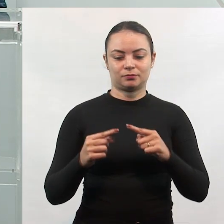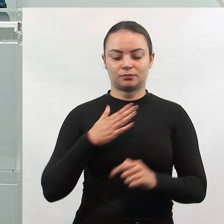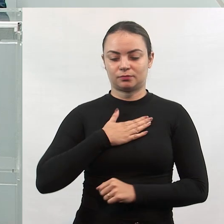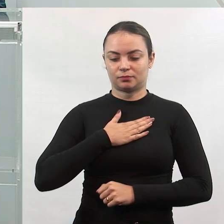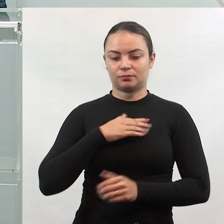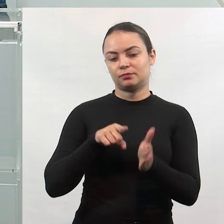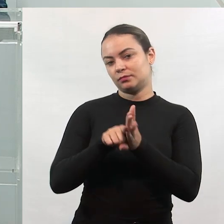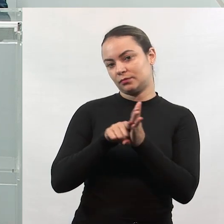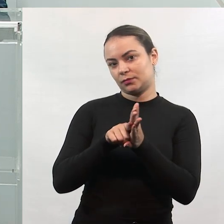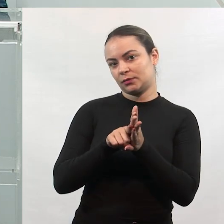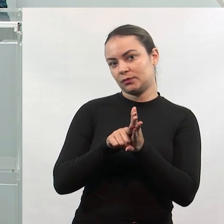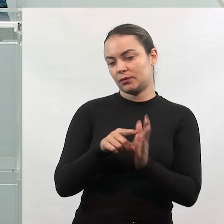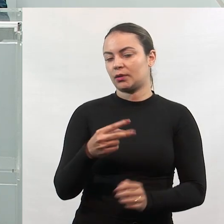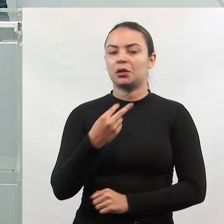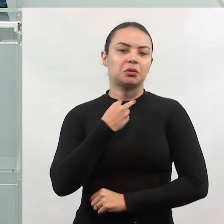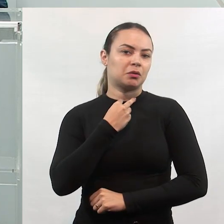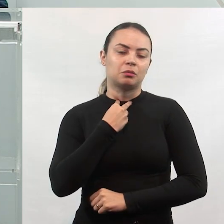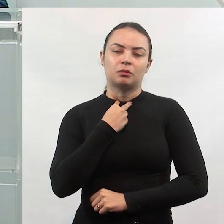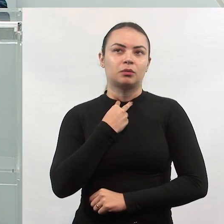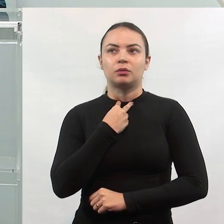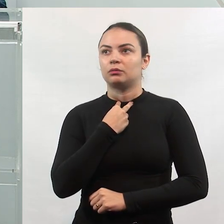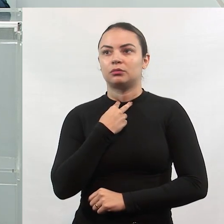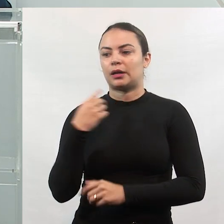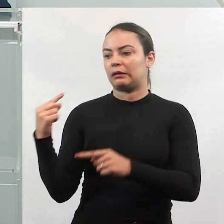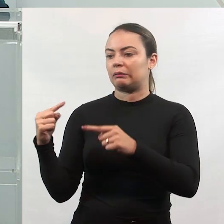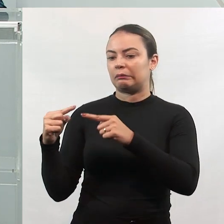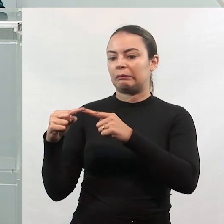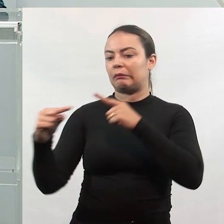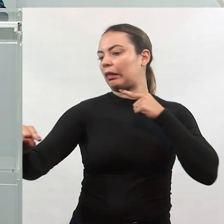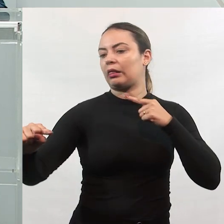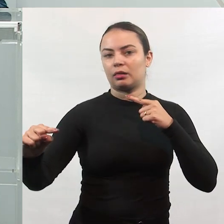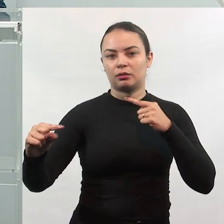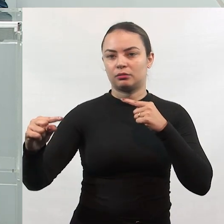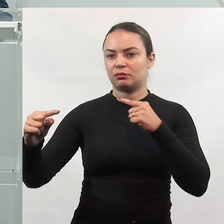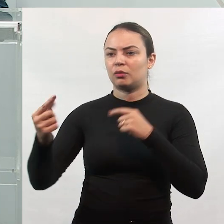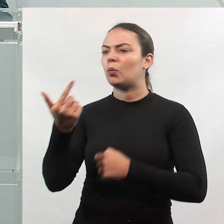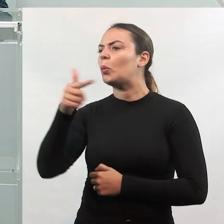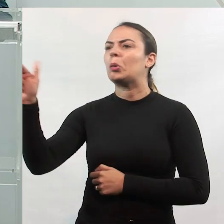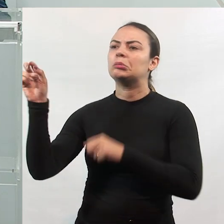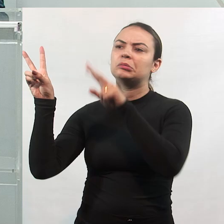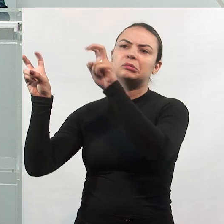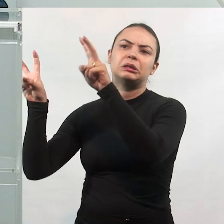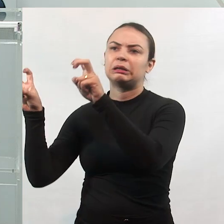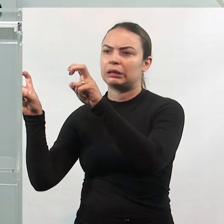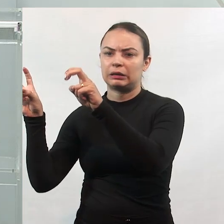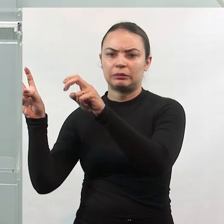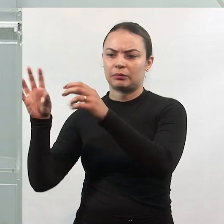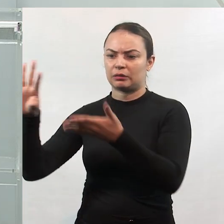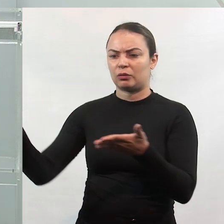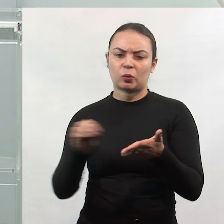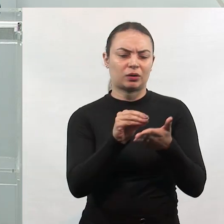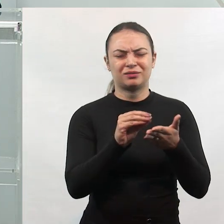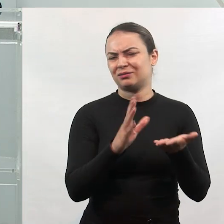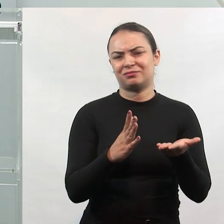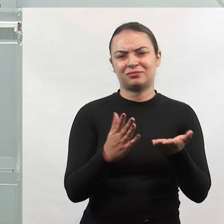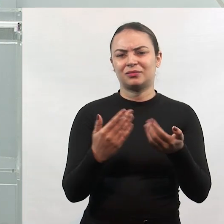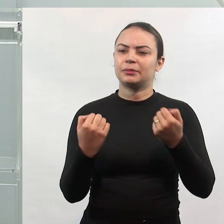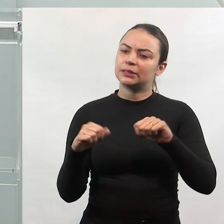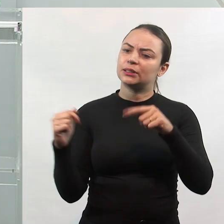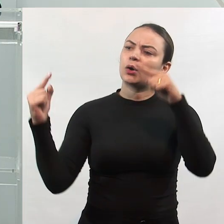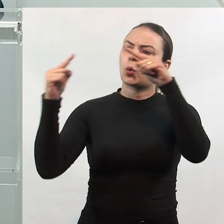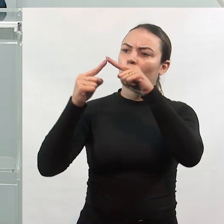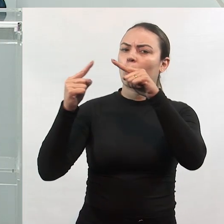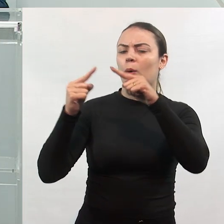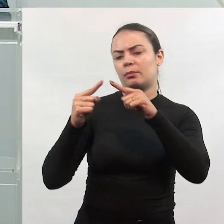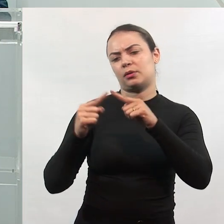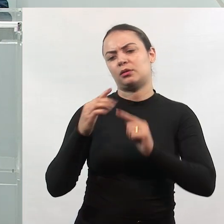por exemplo, uma discussão sobre a infraestrutura da escola, né? Porque não tem uma relação com a formação de